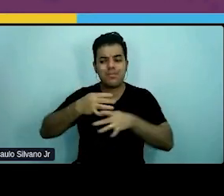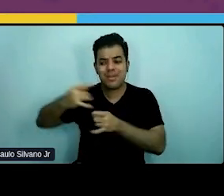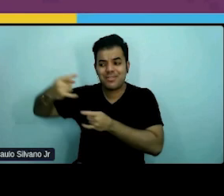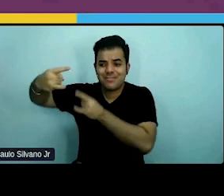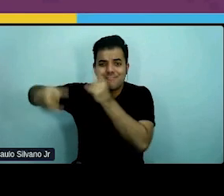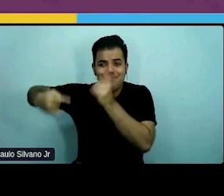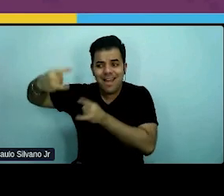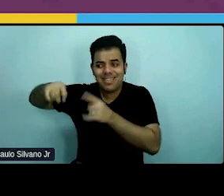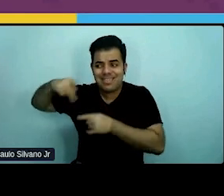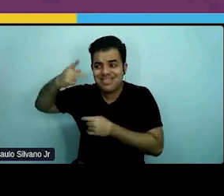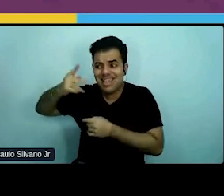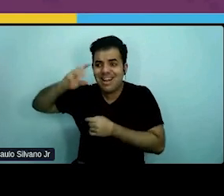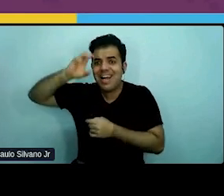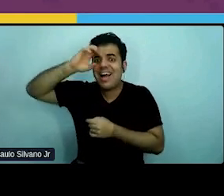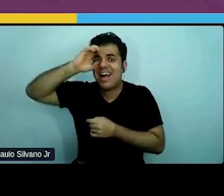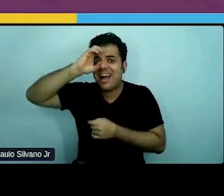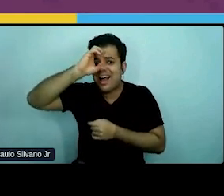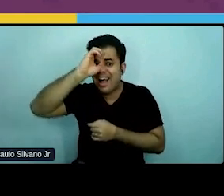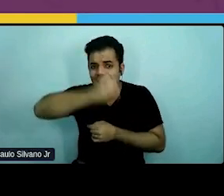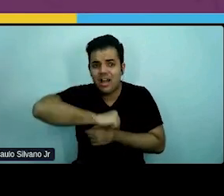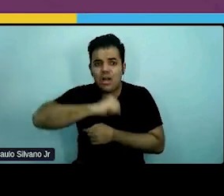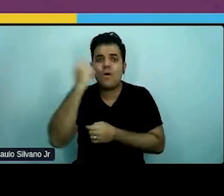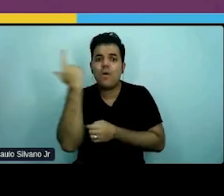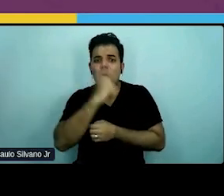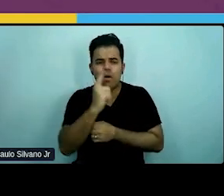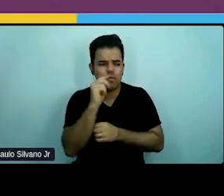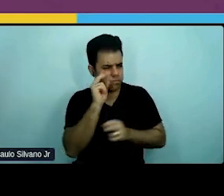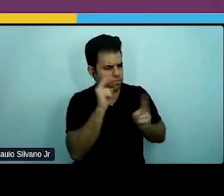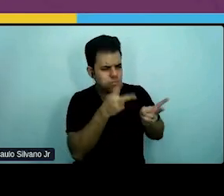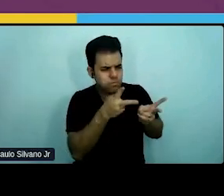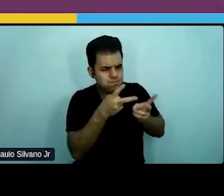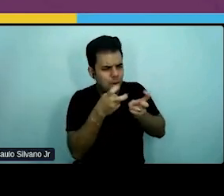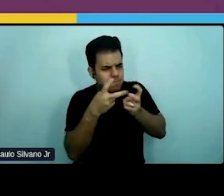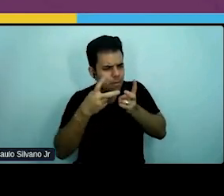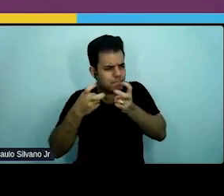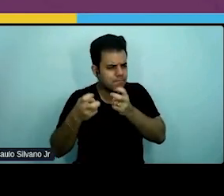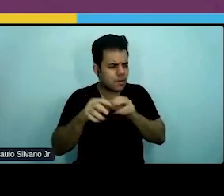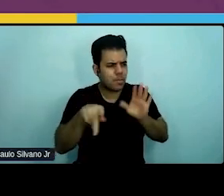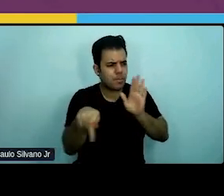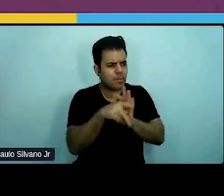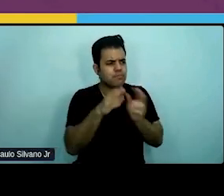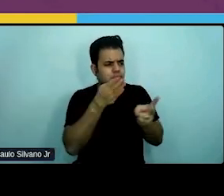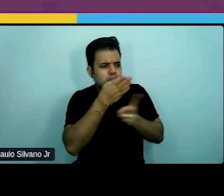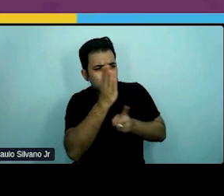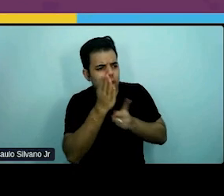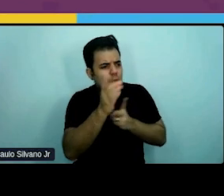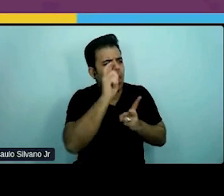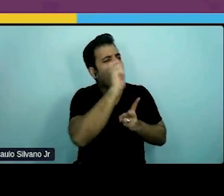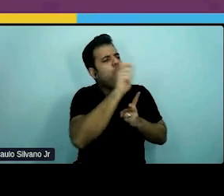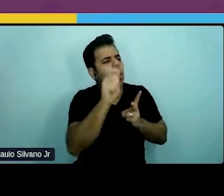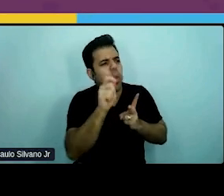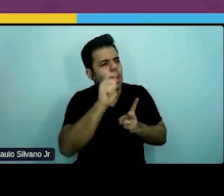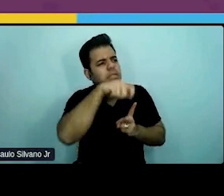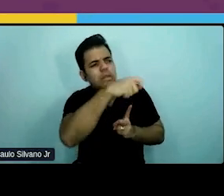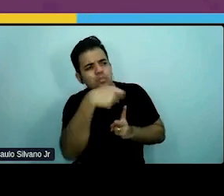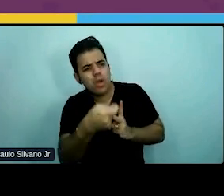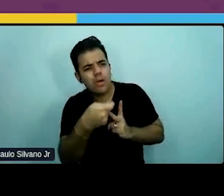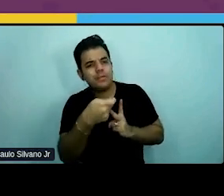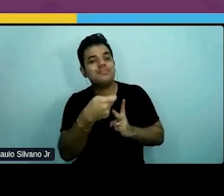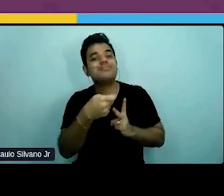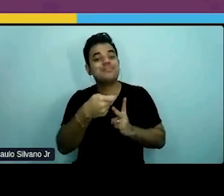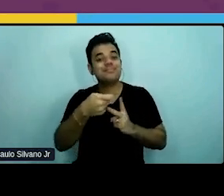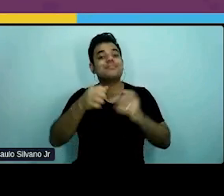ela aprender a ter essa capacidade de diferenciar essa ambiguidade, né, entra aquela questão que eu falei,